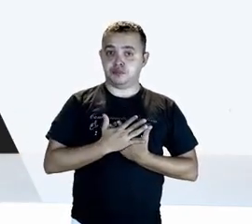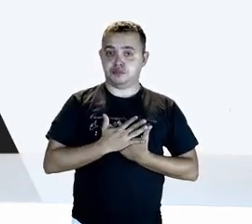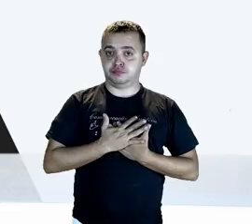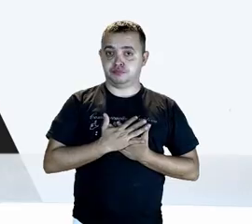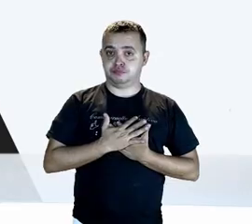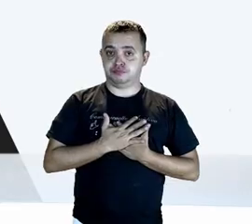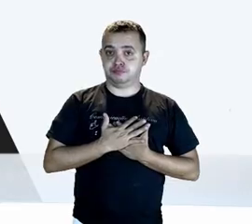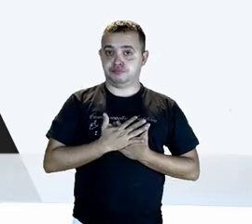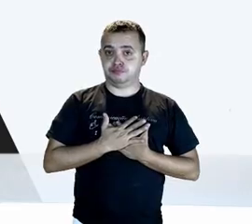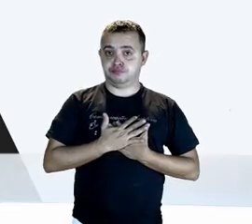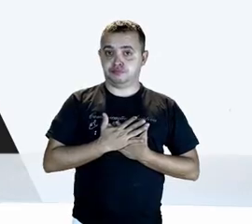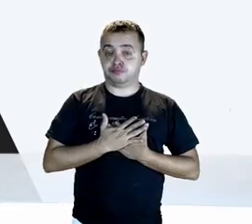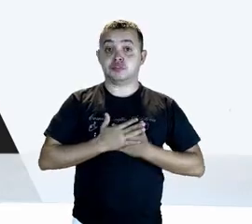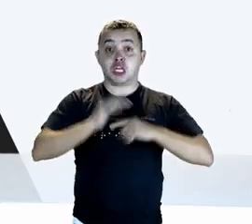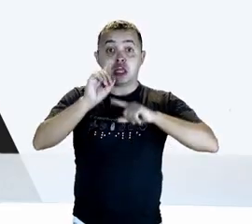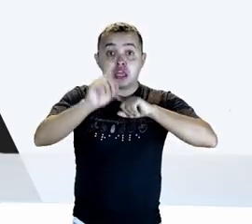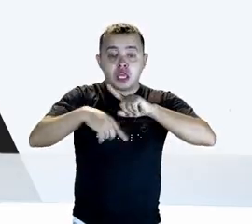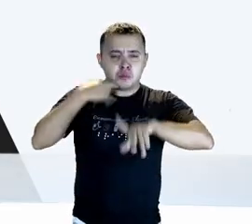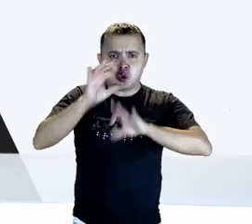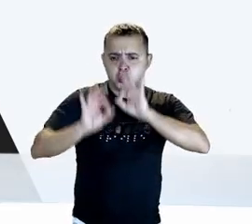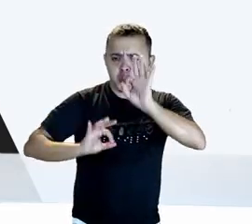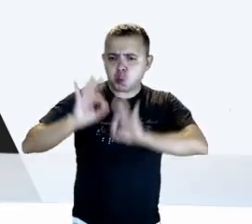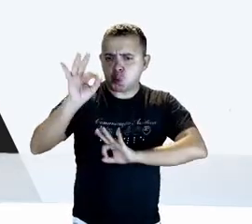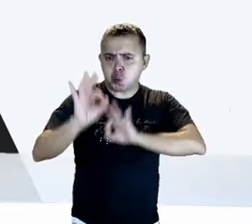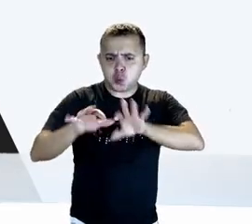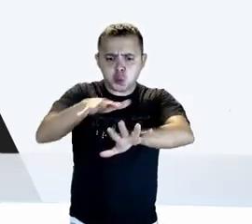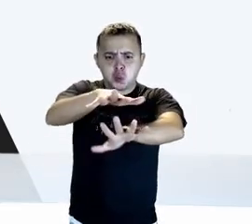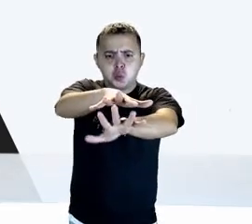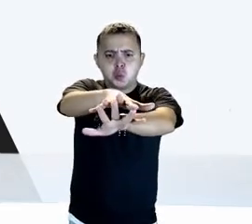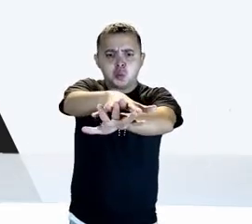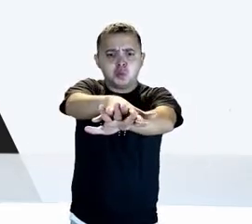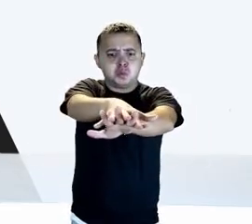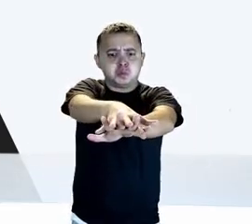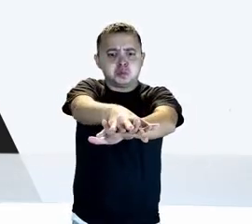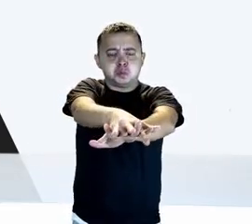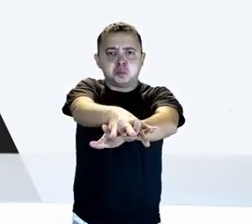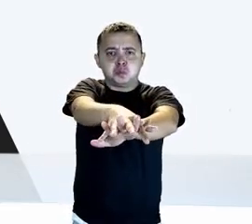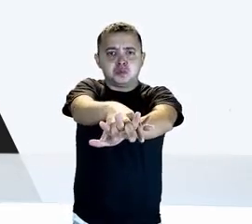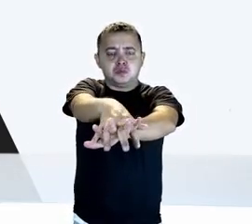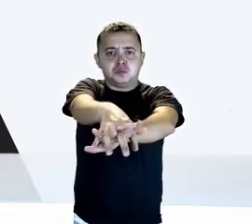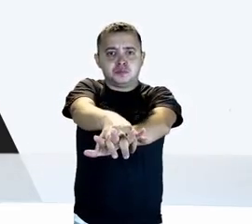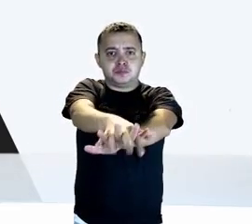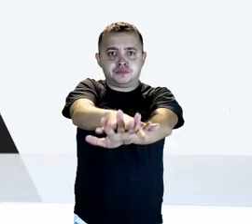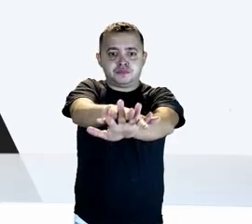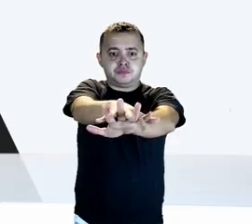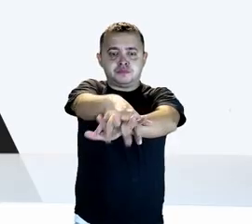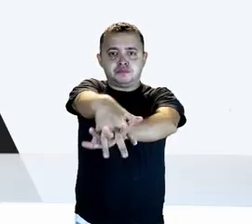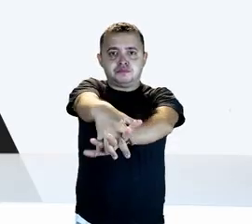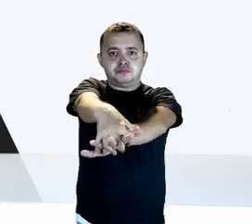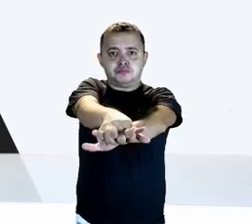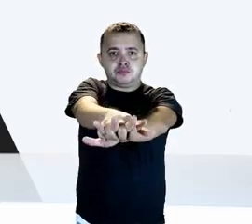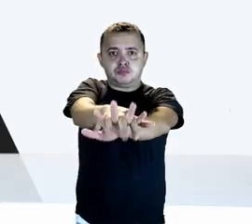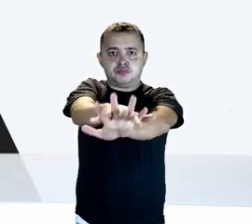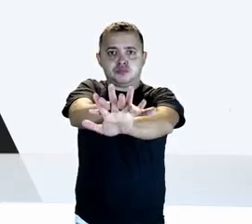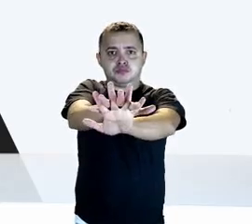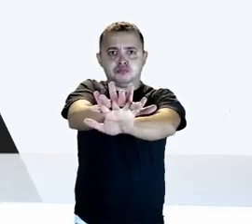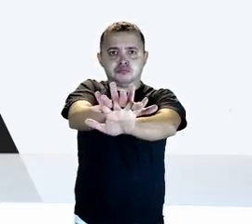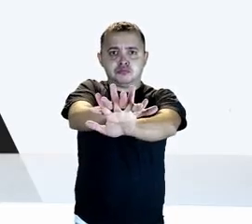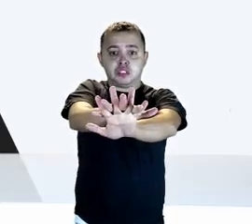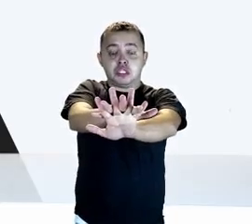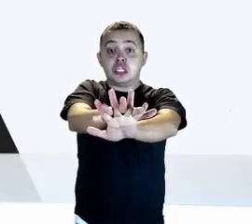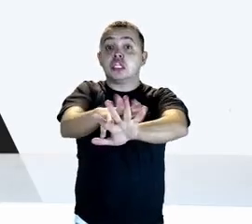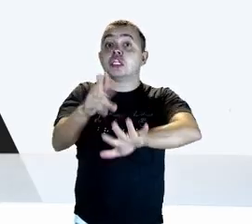no peito. Depois que você entrelaçar os dedos, você estende-os de forma que